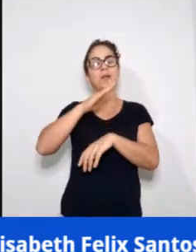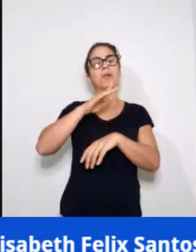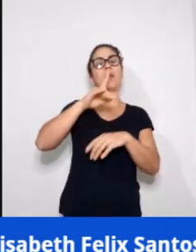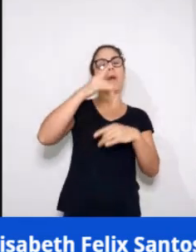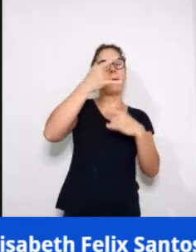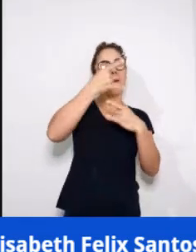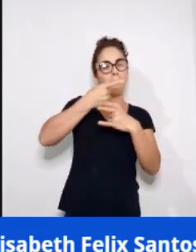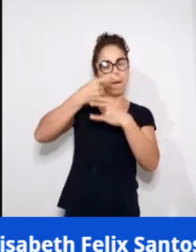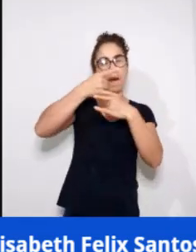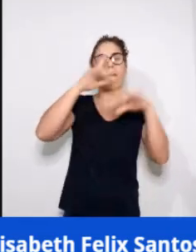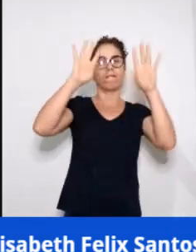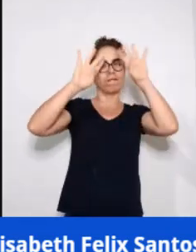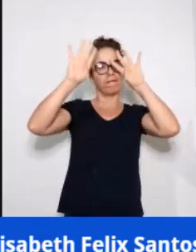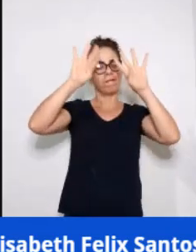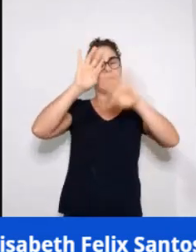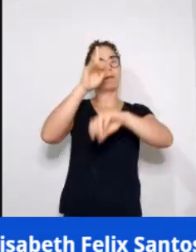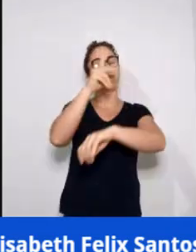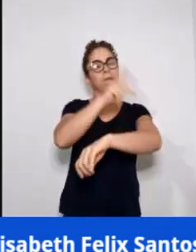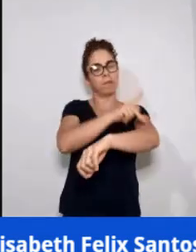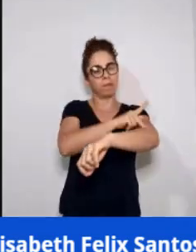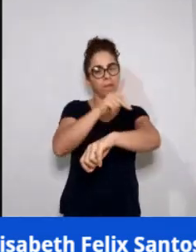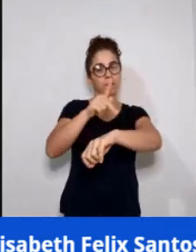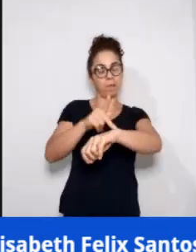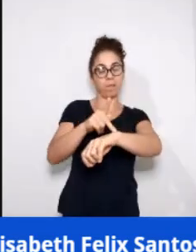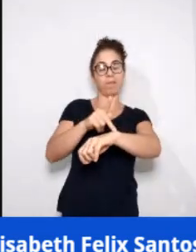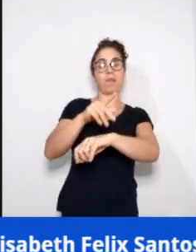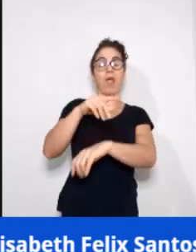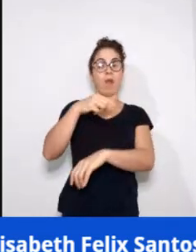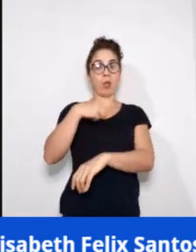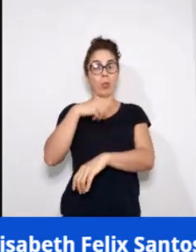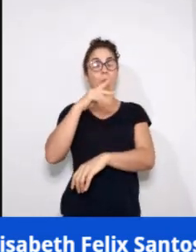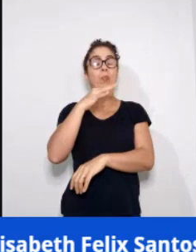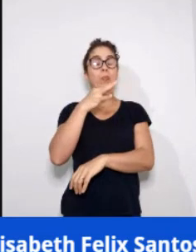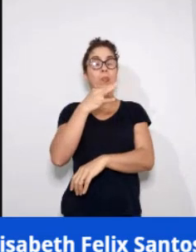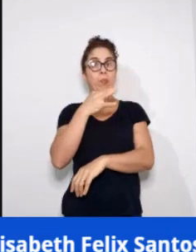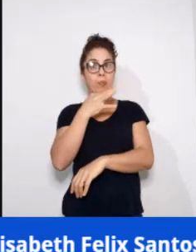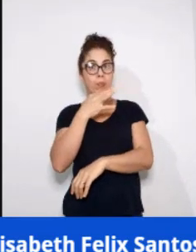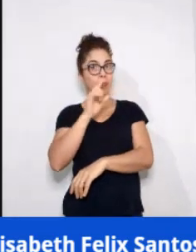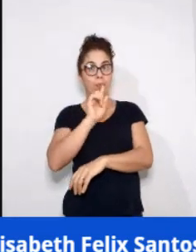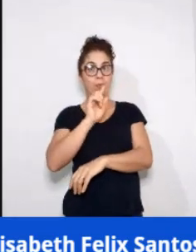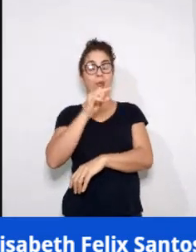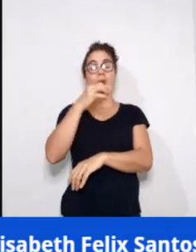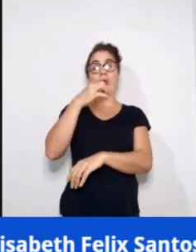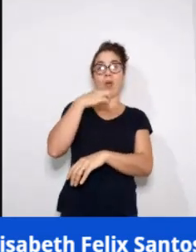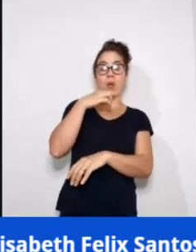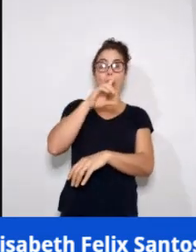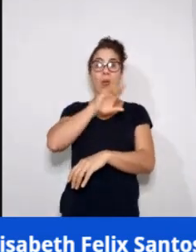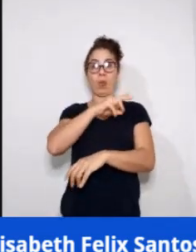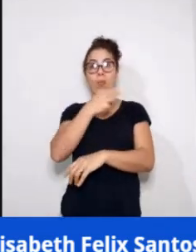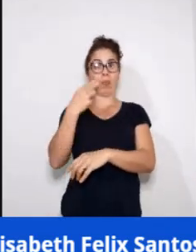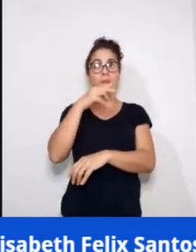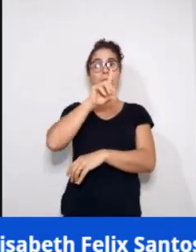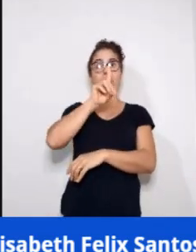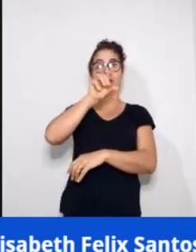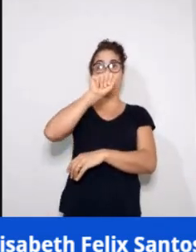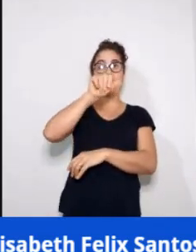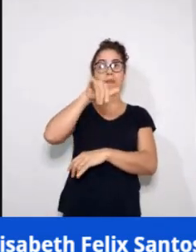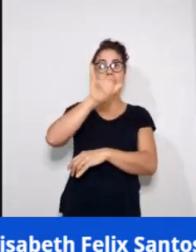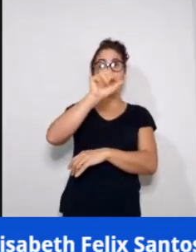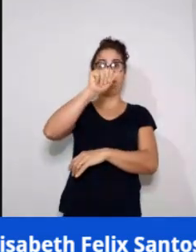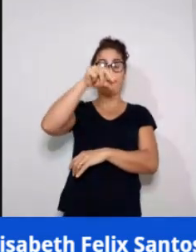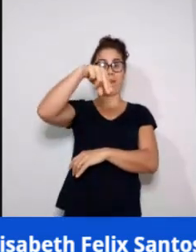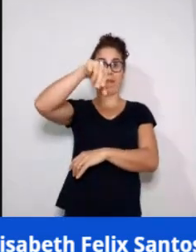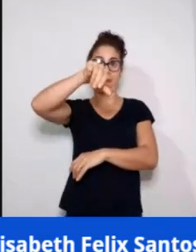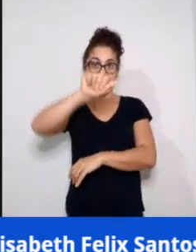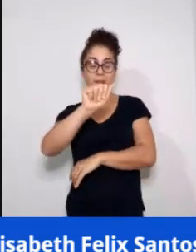Pedagógicas. Para quem não me conhece, eu sou a professora Dayana, pertenço à equipe do 5º ano da GEFEM, que